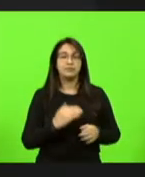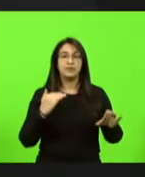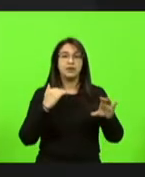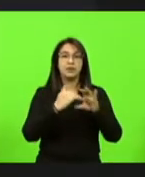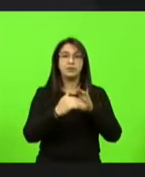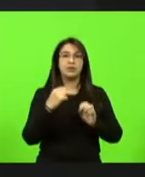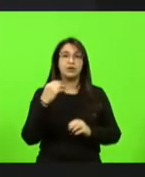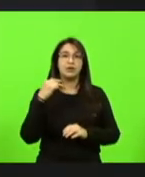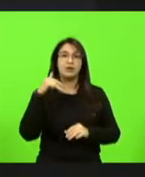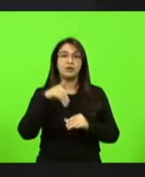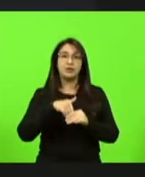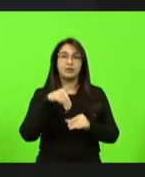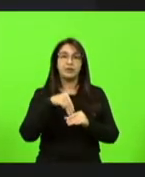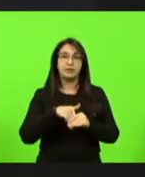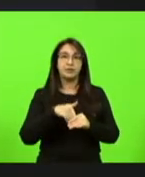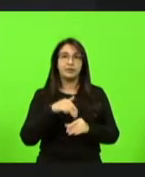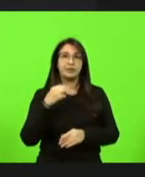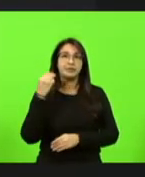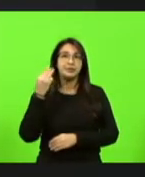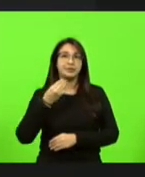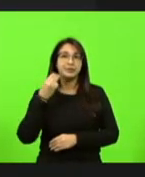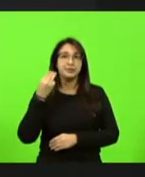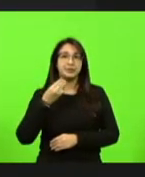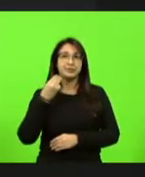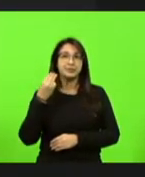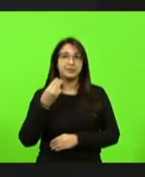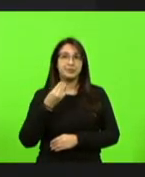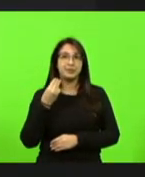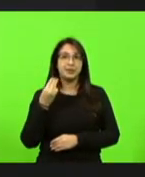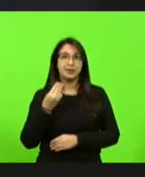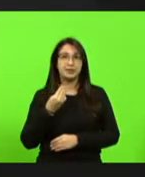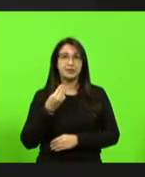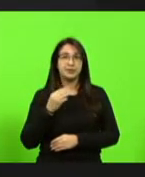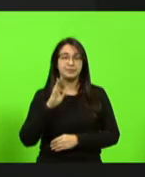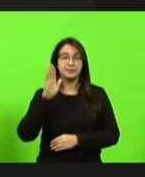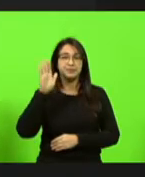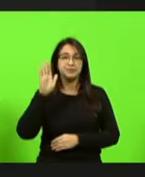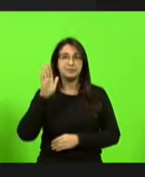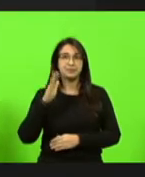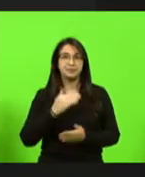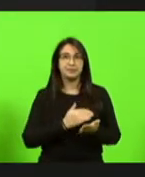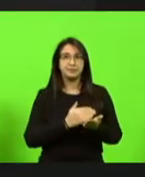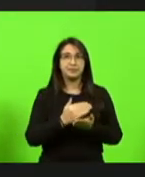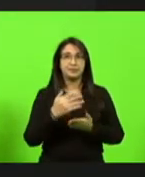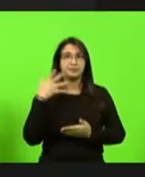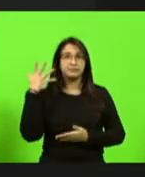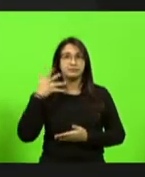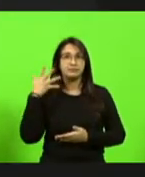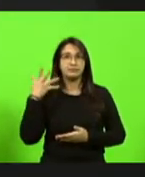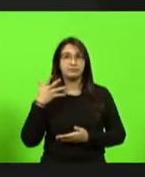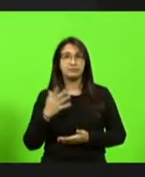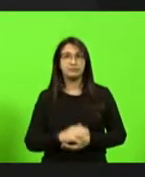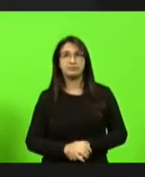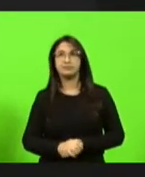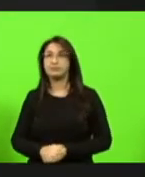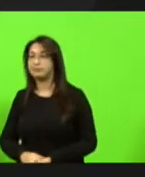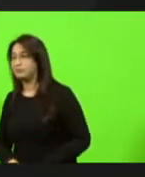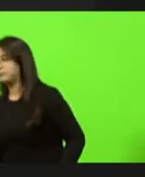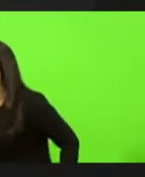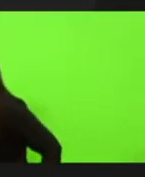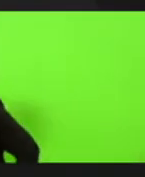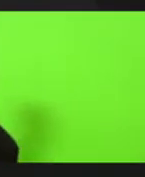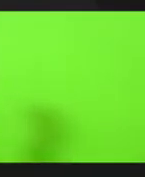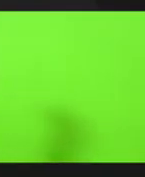favor. Para encaminhamento de voto, o deputado Márcio Machado. Opa, agora sim, agora você nos alegra, porque estamos vendo